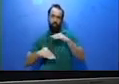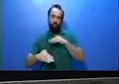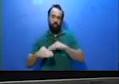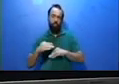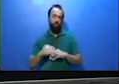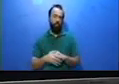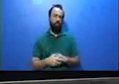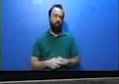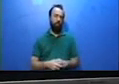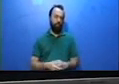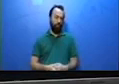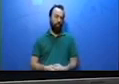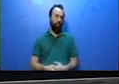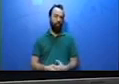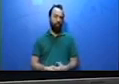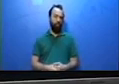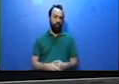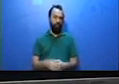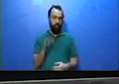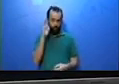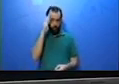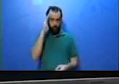história, ok?